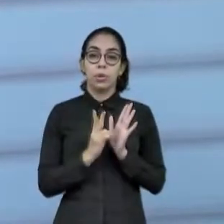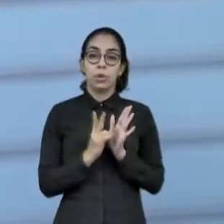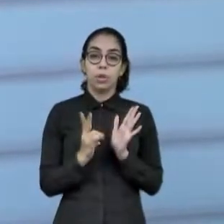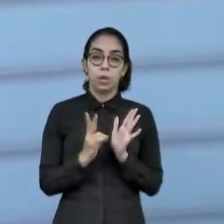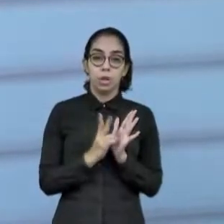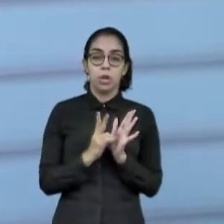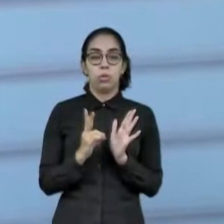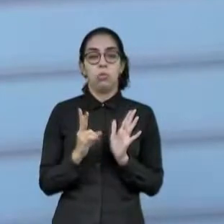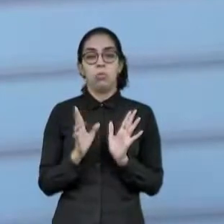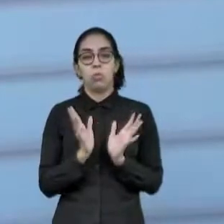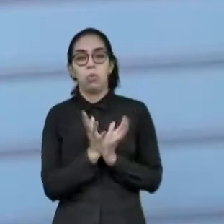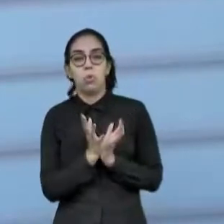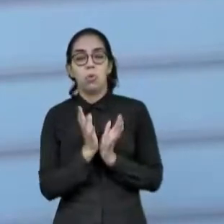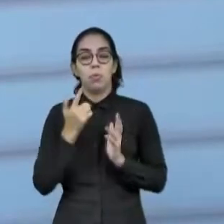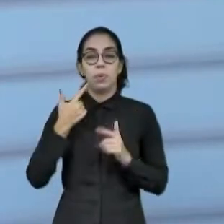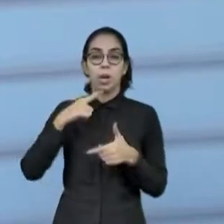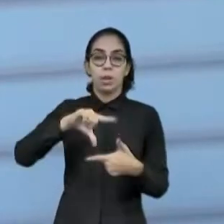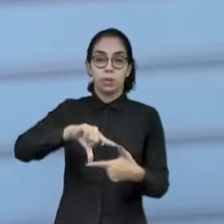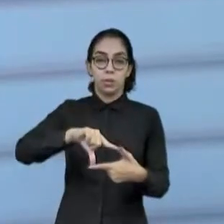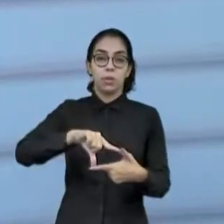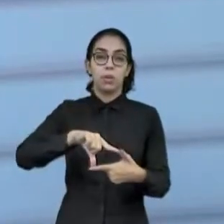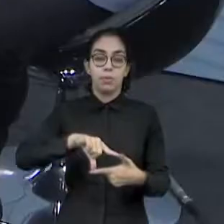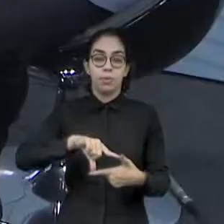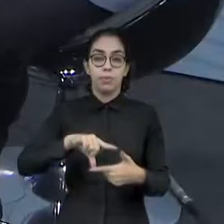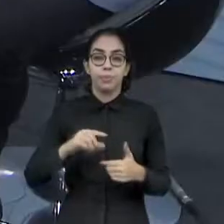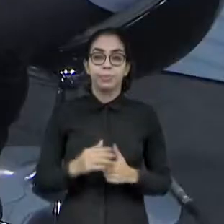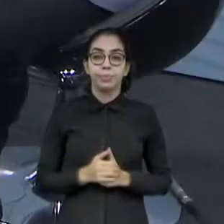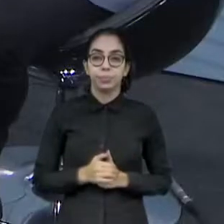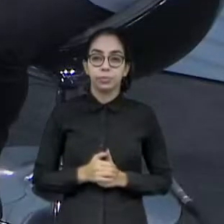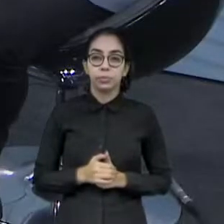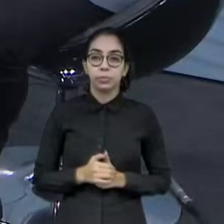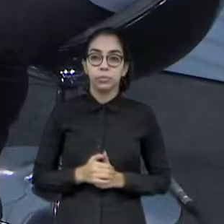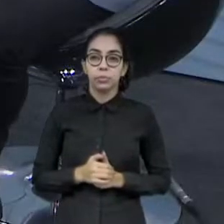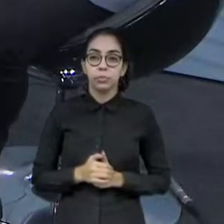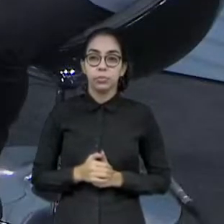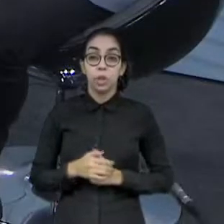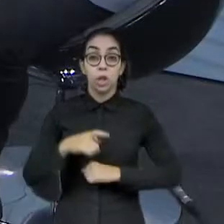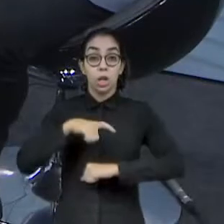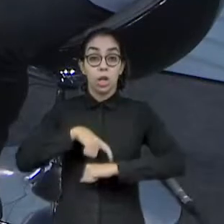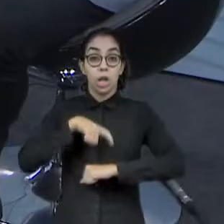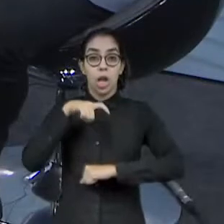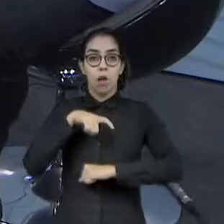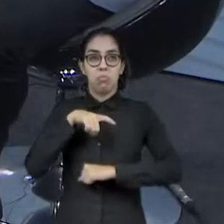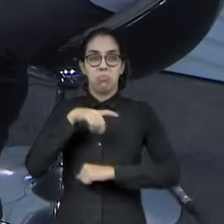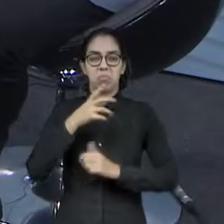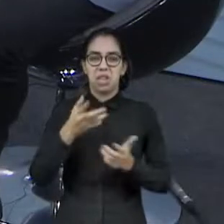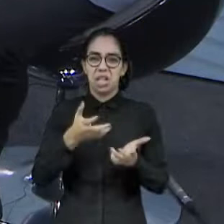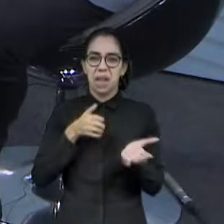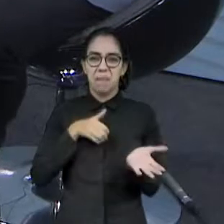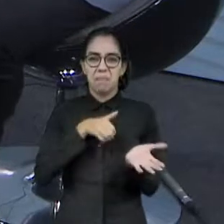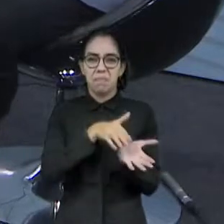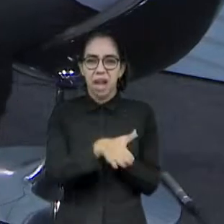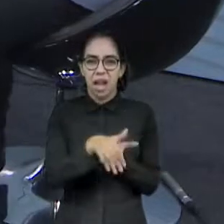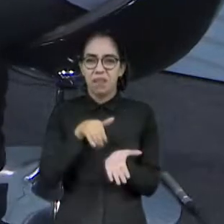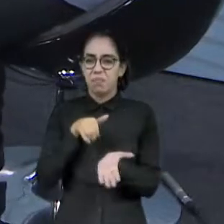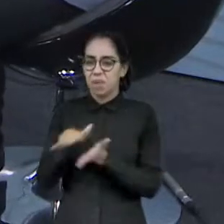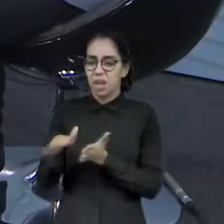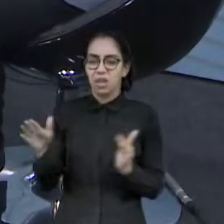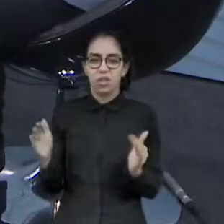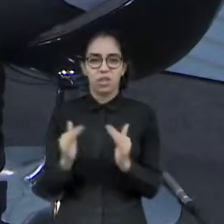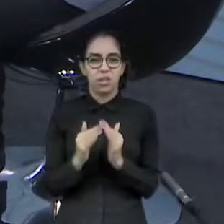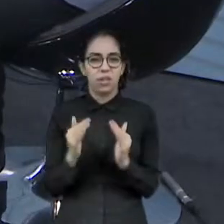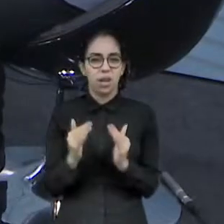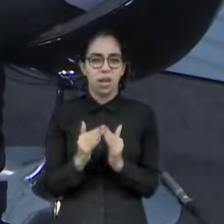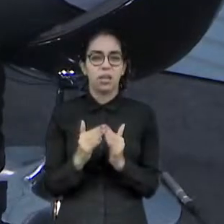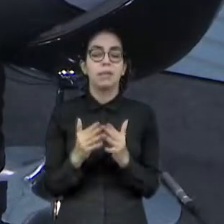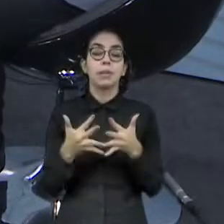tradicionais que não conseguiram... Eu acho uma pessoa, você despejar alguém no momento daquele, jogar o pessoal no meio da rua, é muito complicado isso.